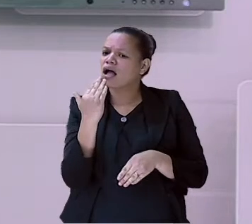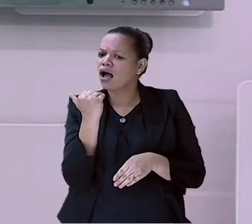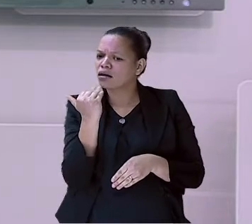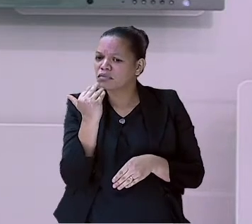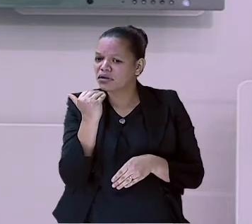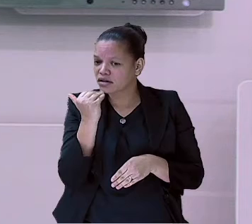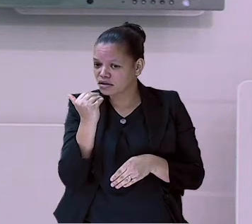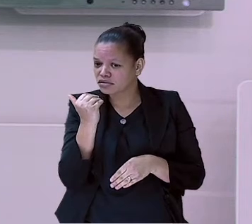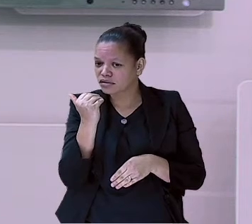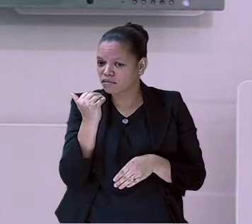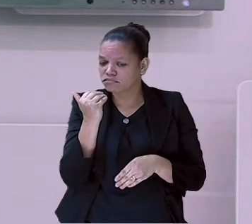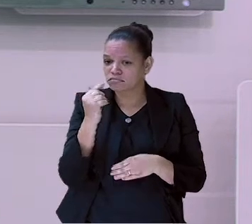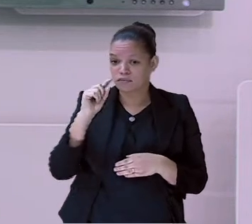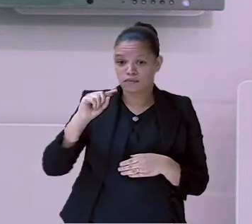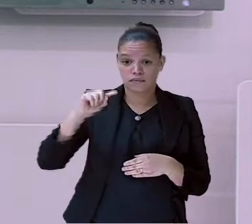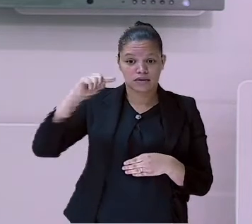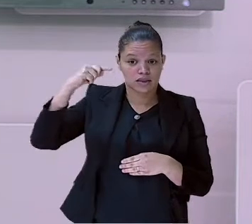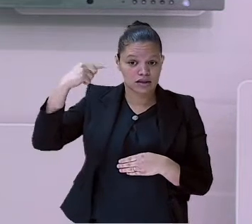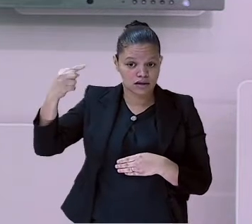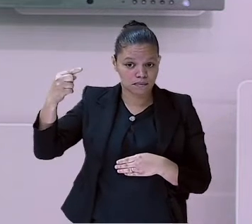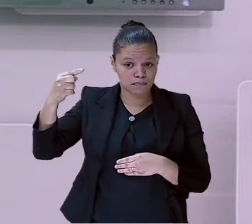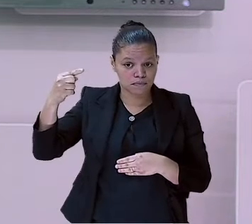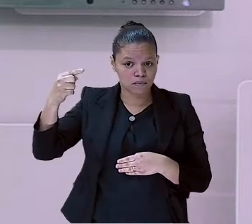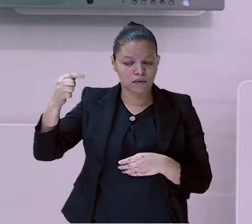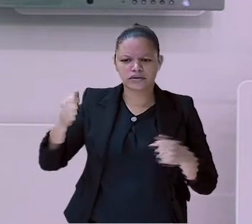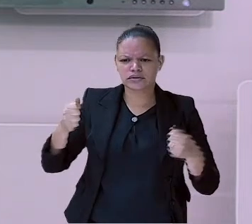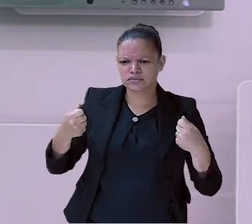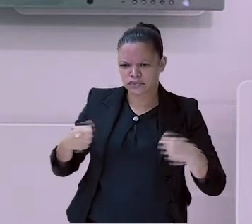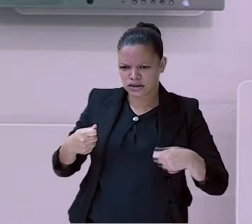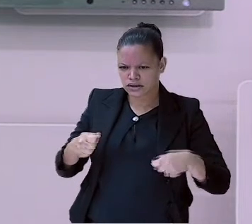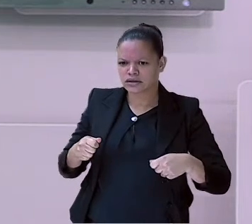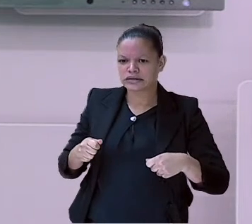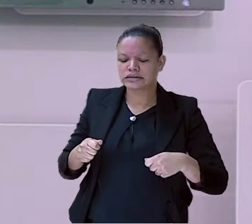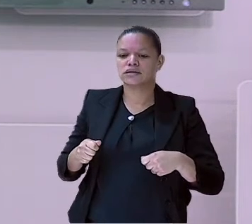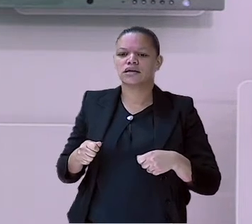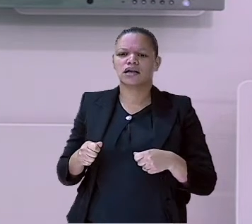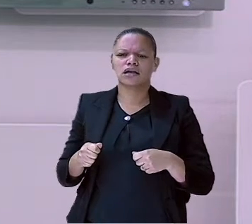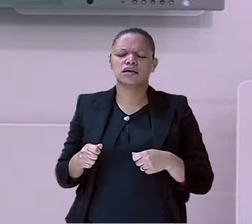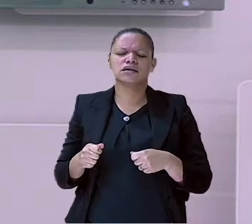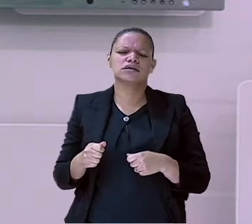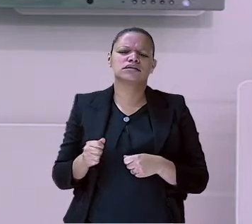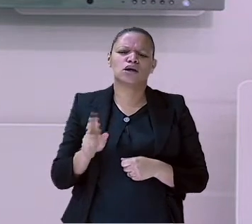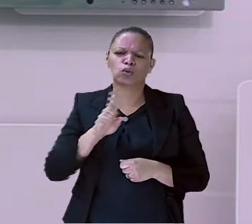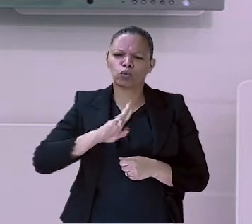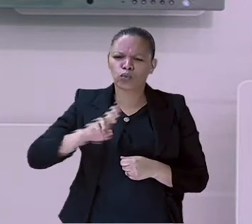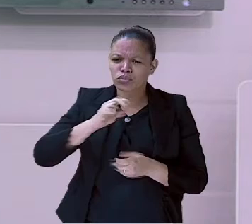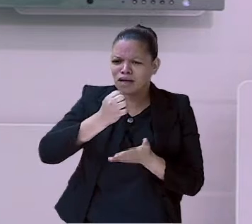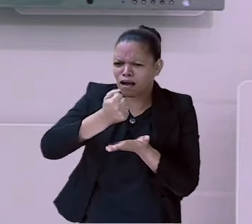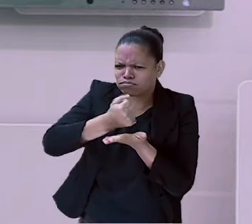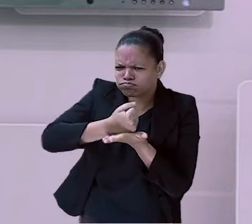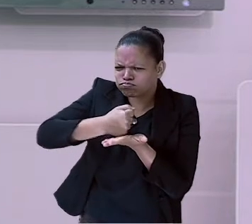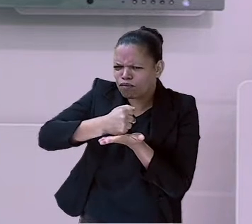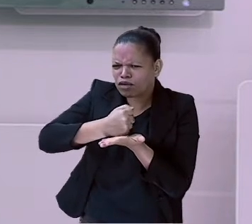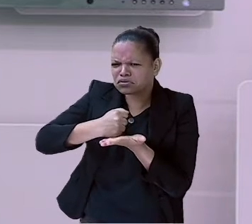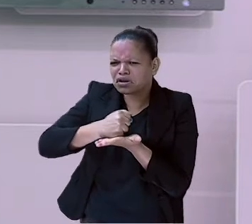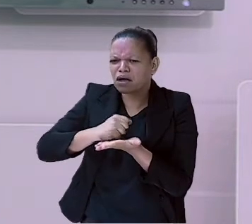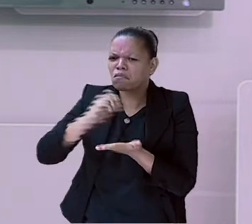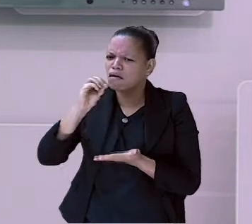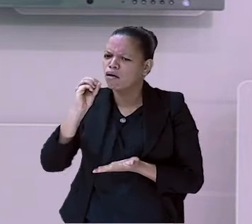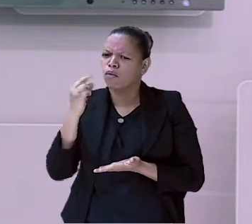não resolver, ele vem para a questão dos medicamentos, ok? E o terceiro